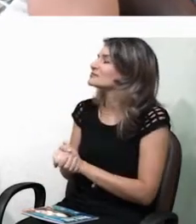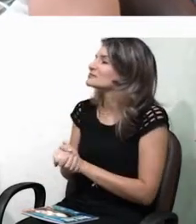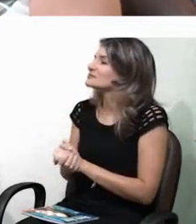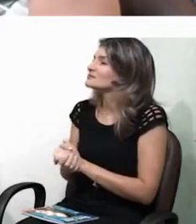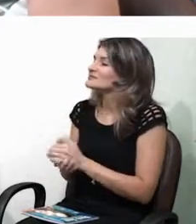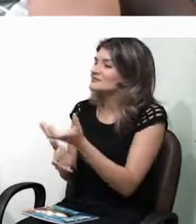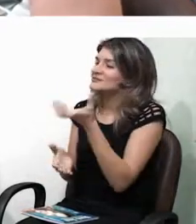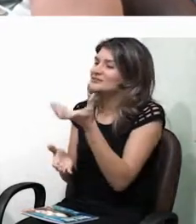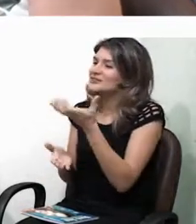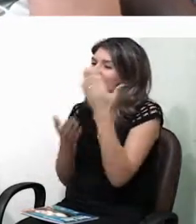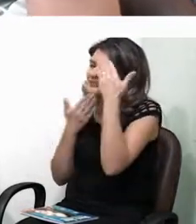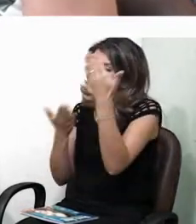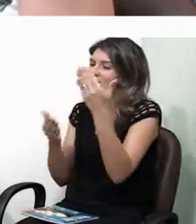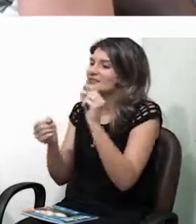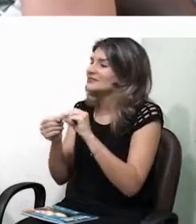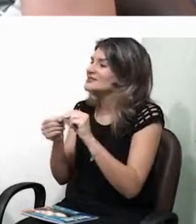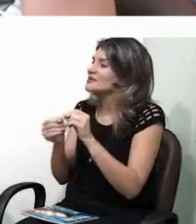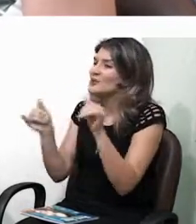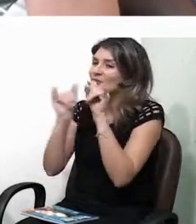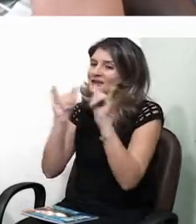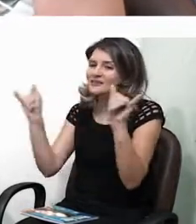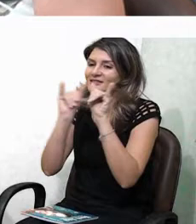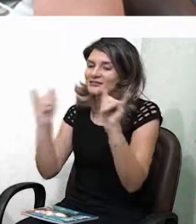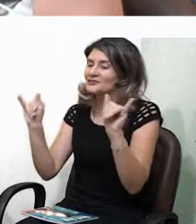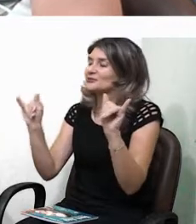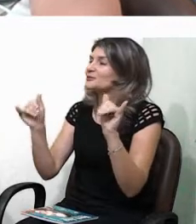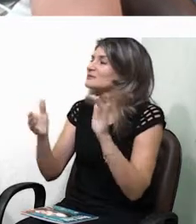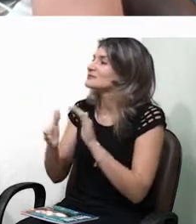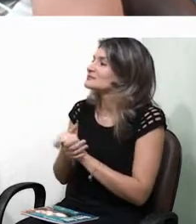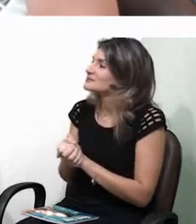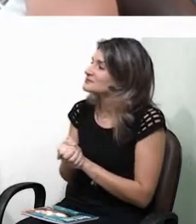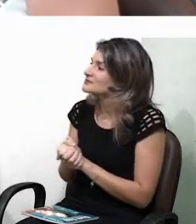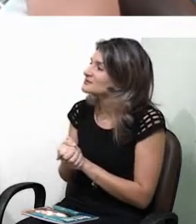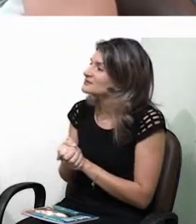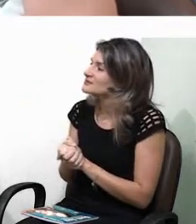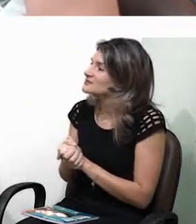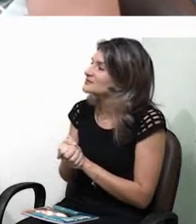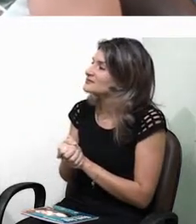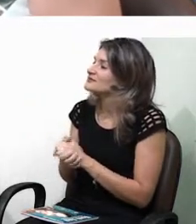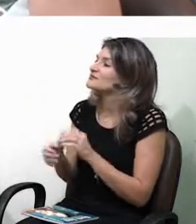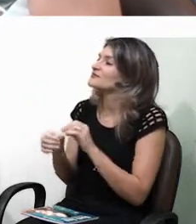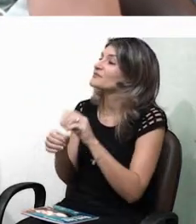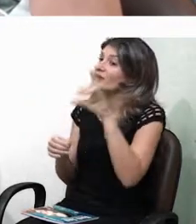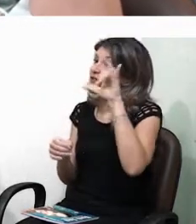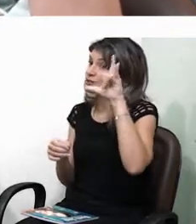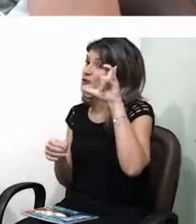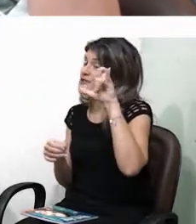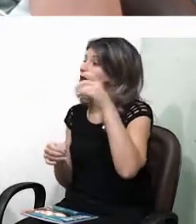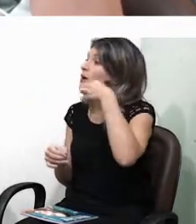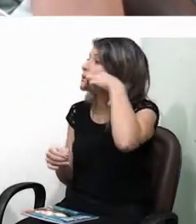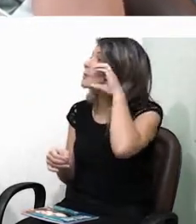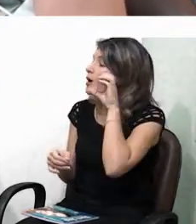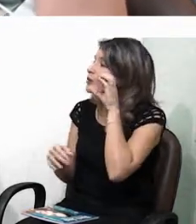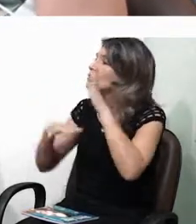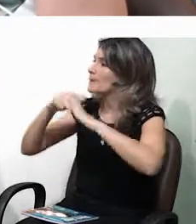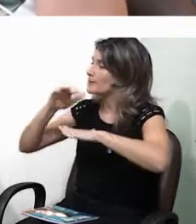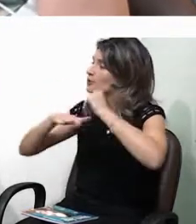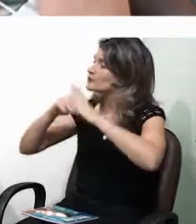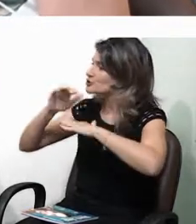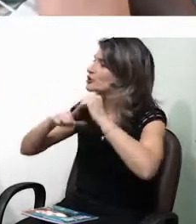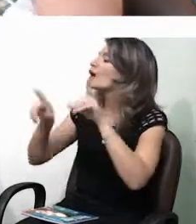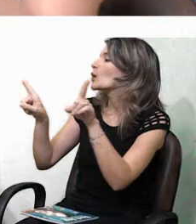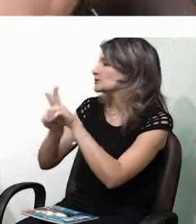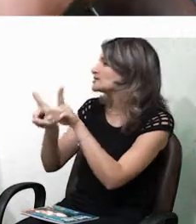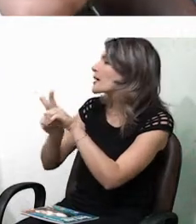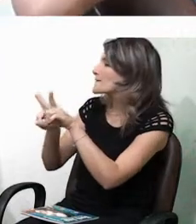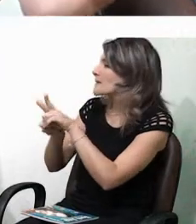Queria, né, se eu puder fazer uma divulgação assim do meu Instagram. Pode, mesmo, profissional. Pode ficar à